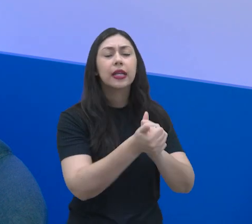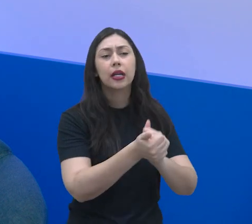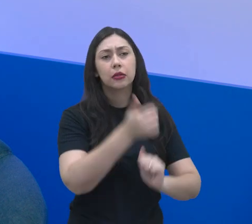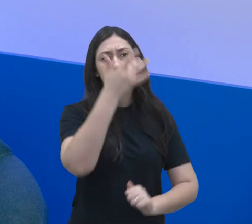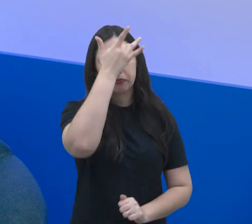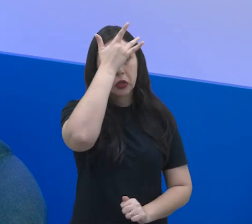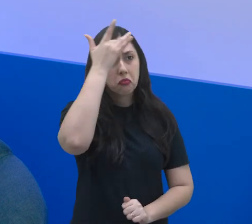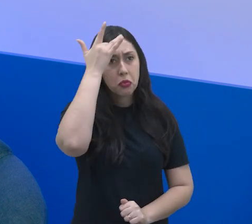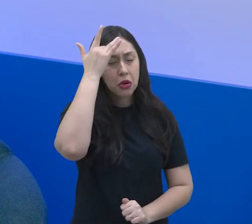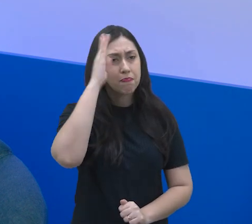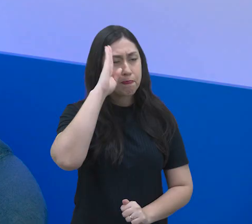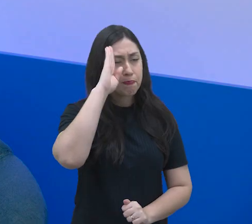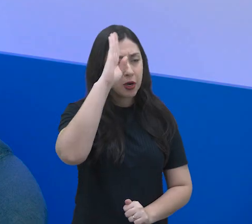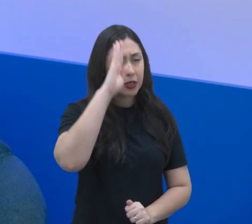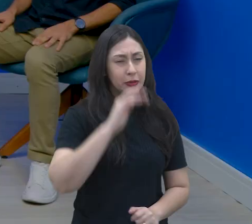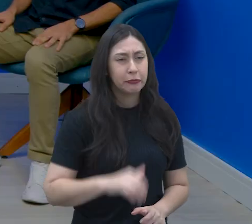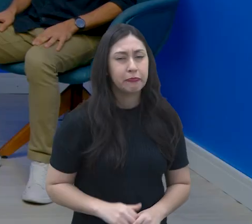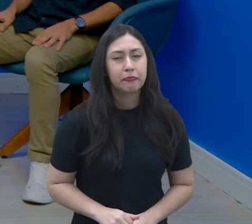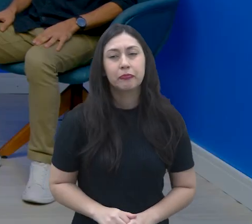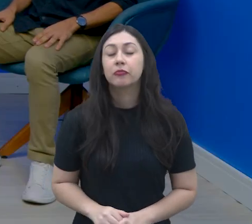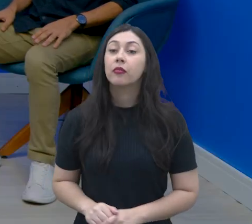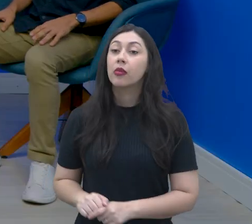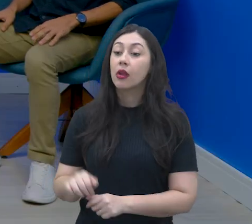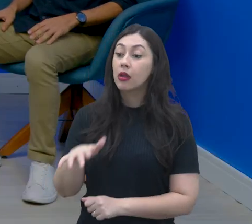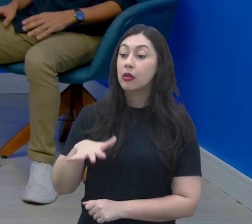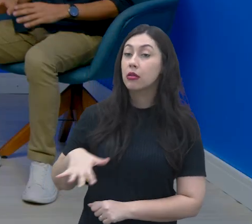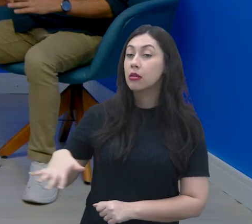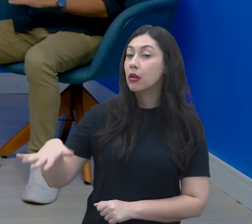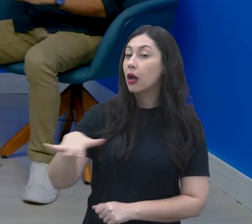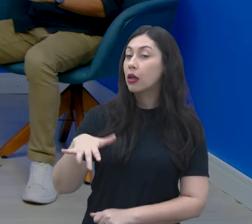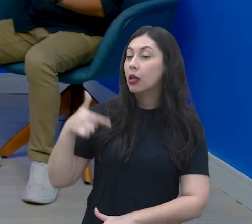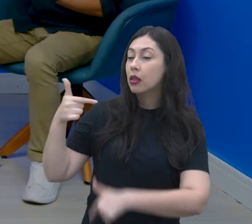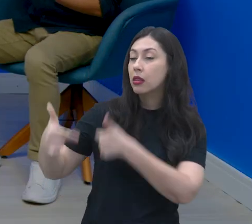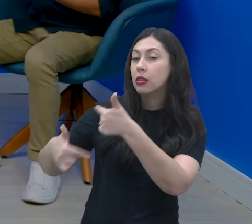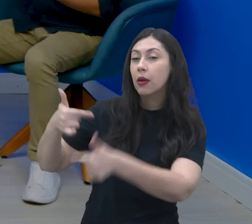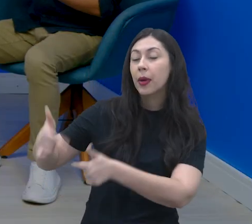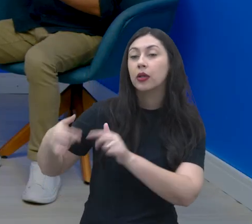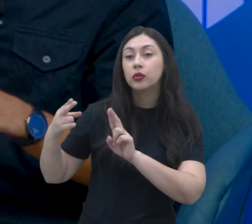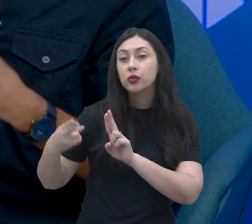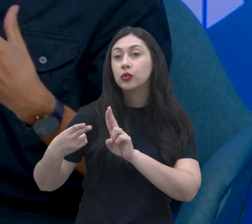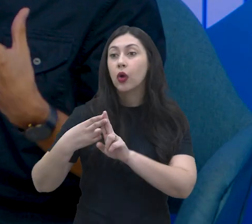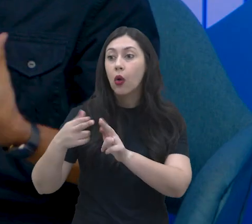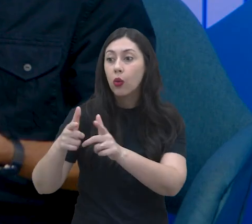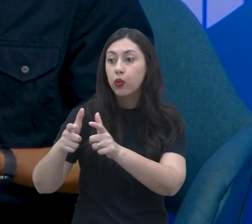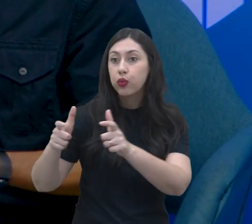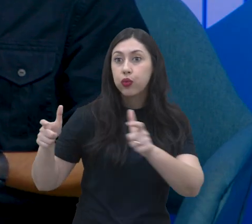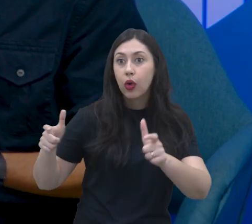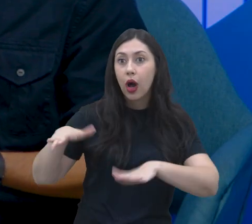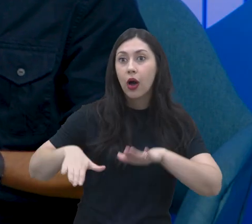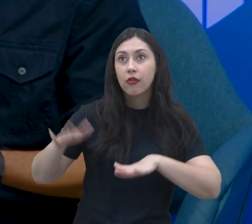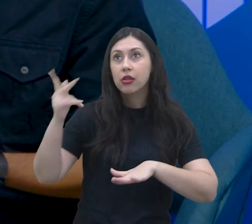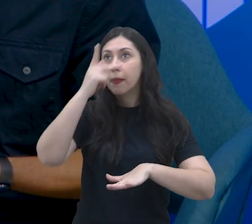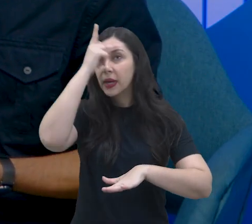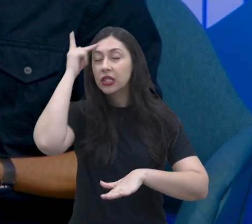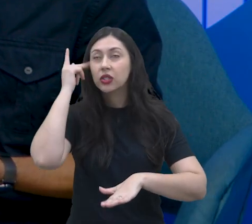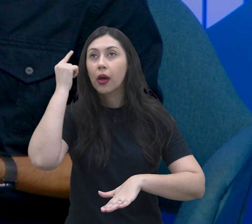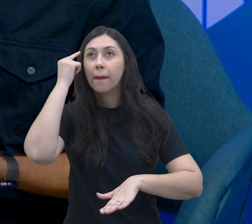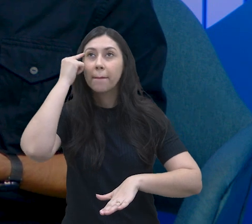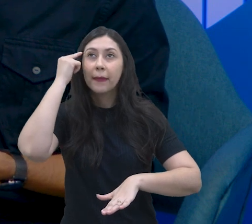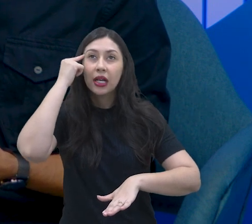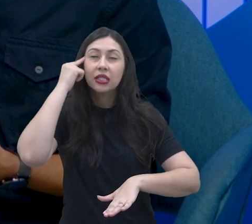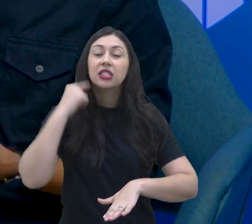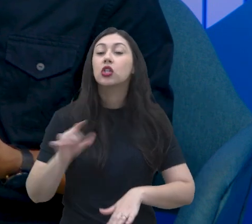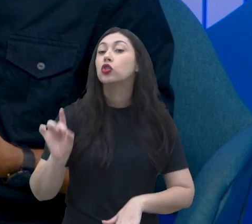prioridades hoje em dia que o SUS está trazendo. Uhum. Doutora, o campo de atuação do SUS, ele é muito grande. Muita gente pensa que